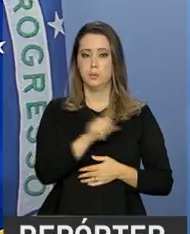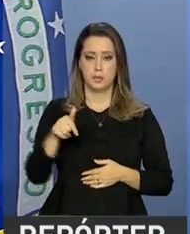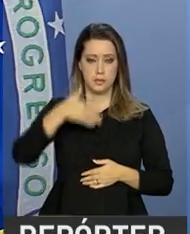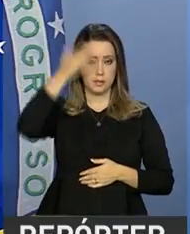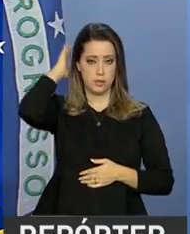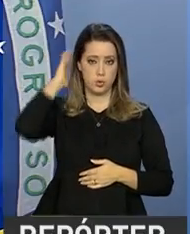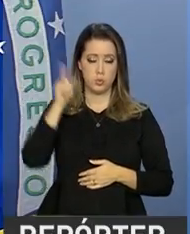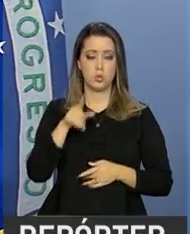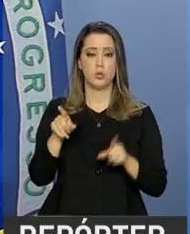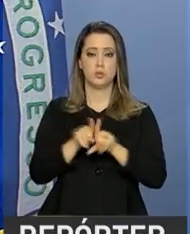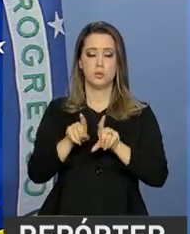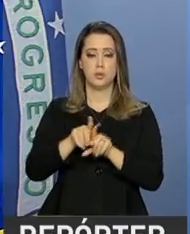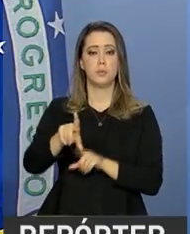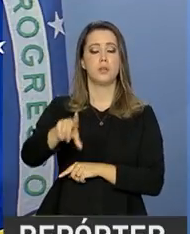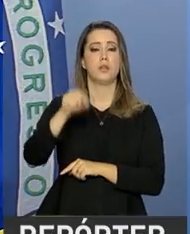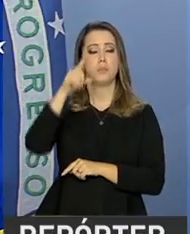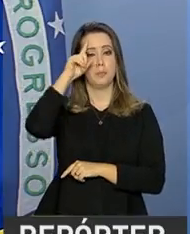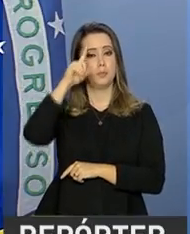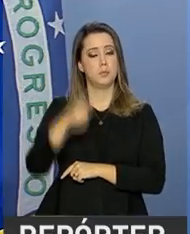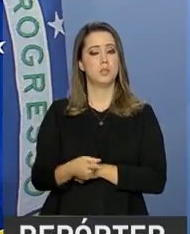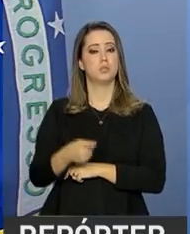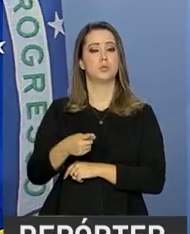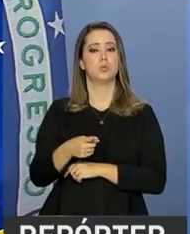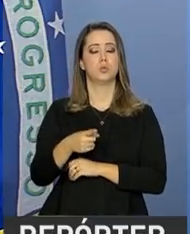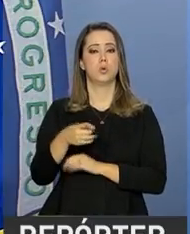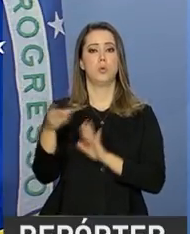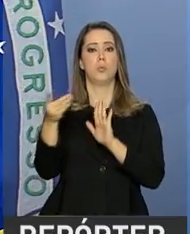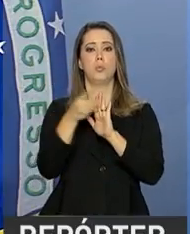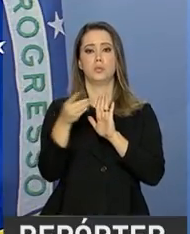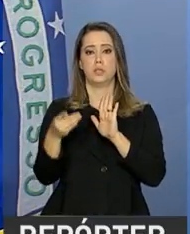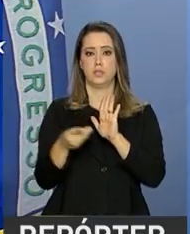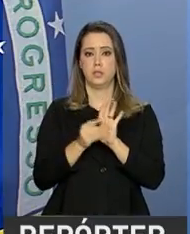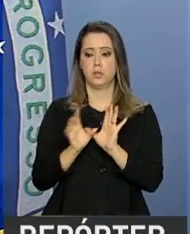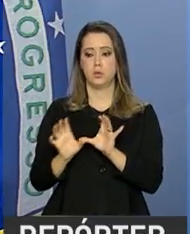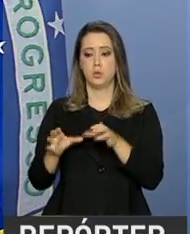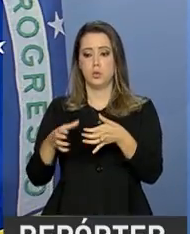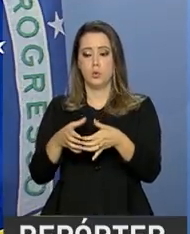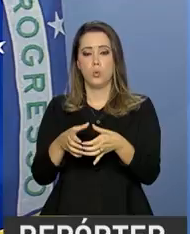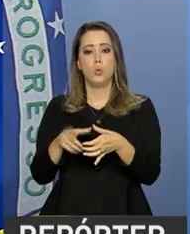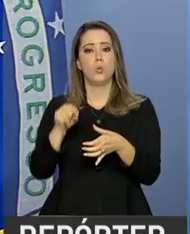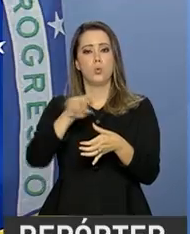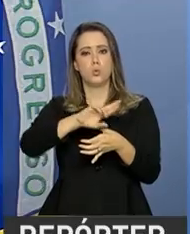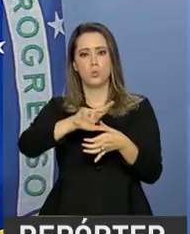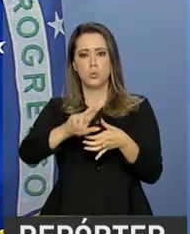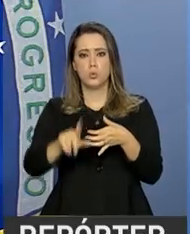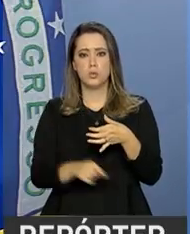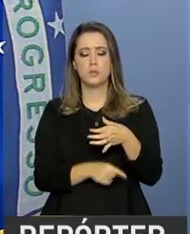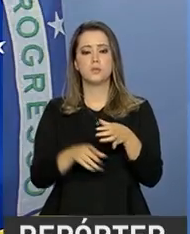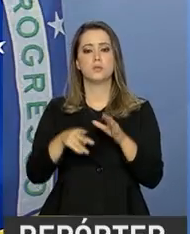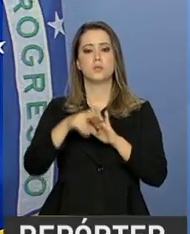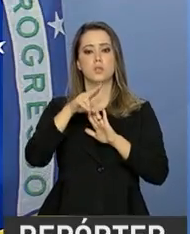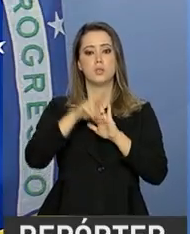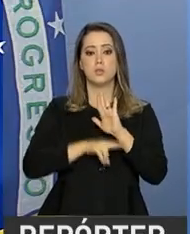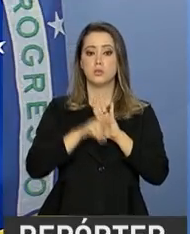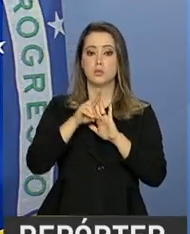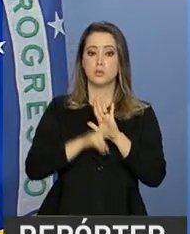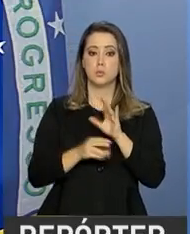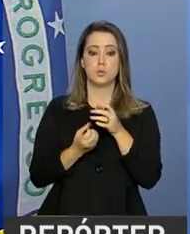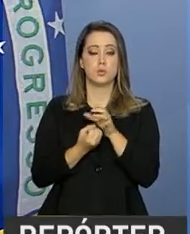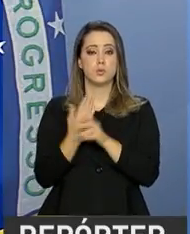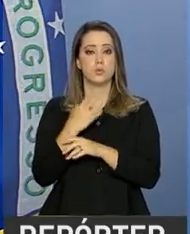também definiu por decreto a composição as competências e as normas de funcionamento